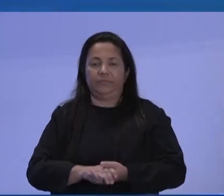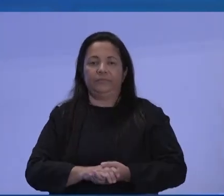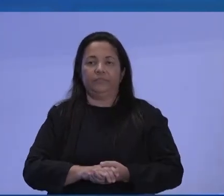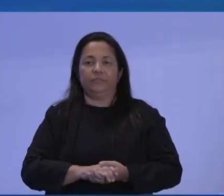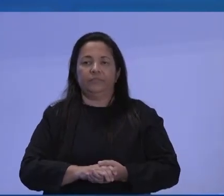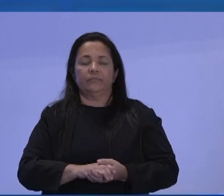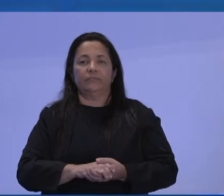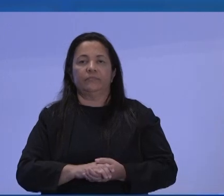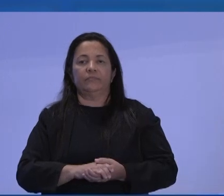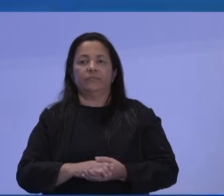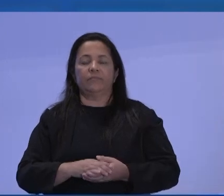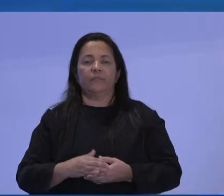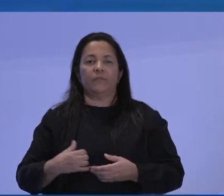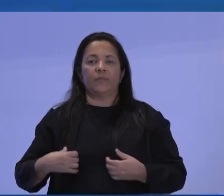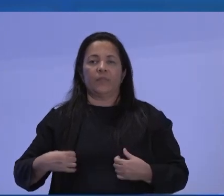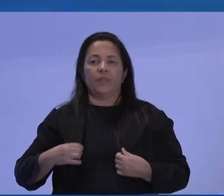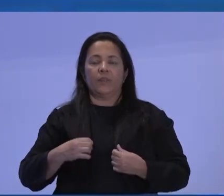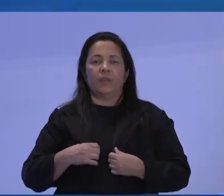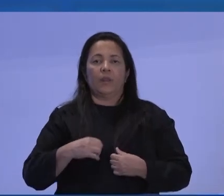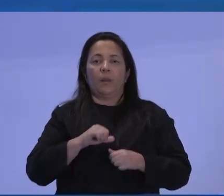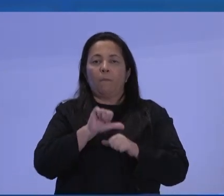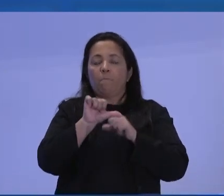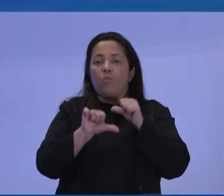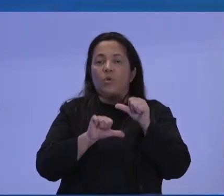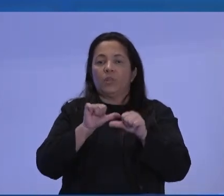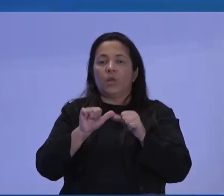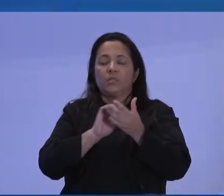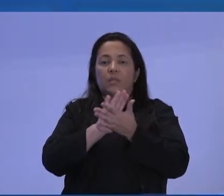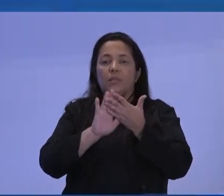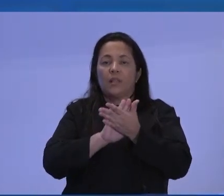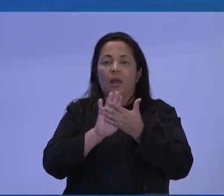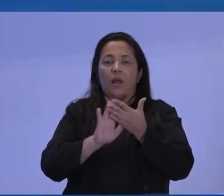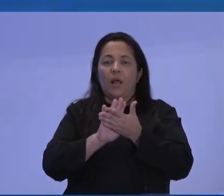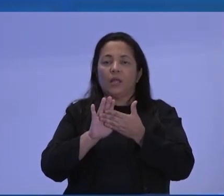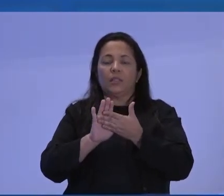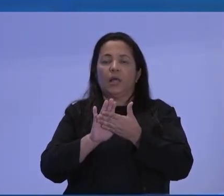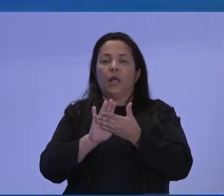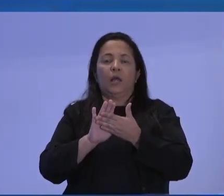não apresentam alteração da sensibilidade.